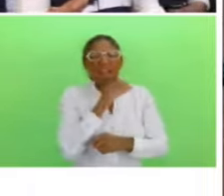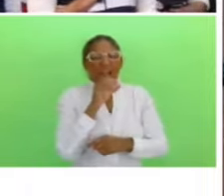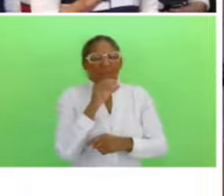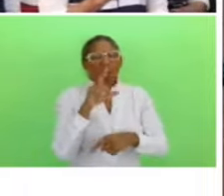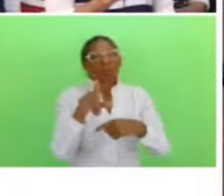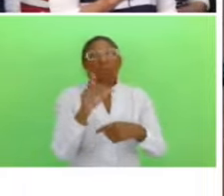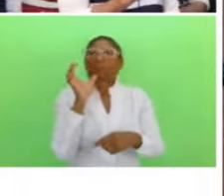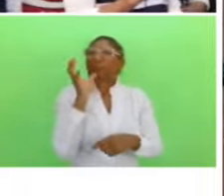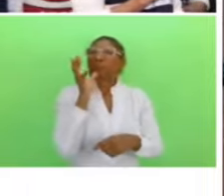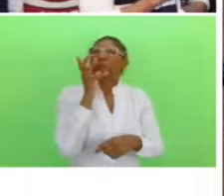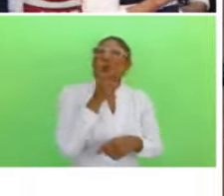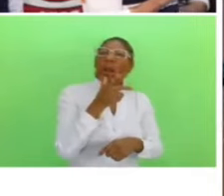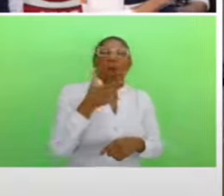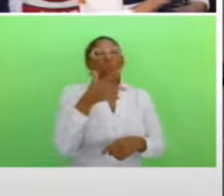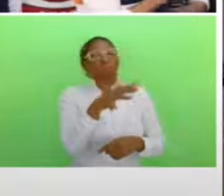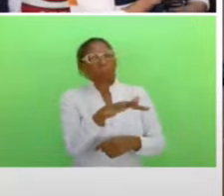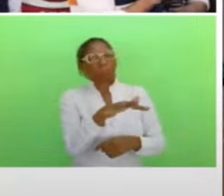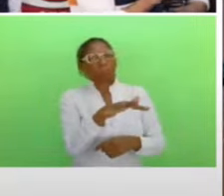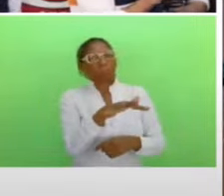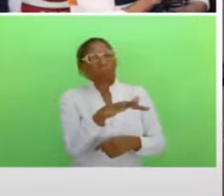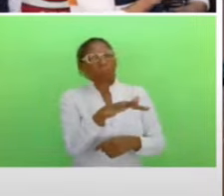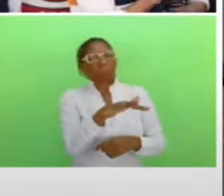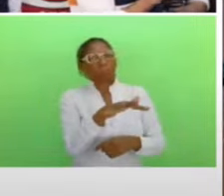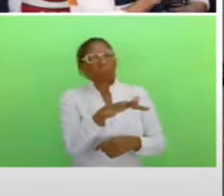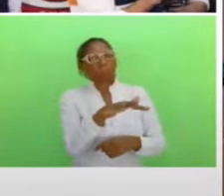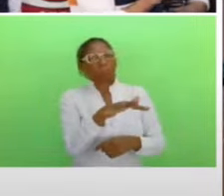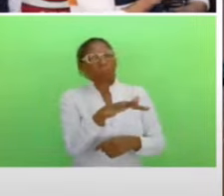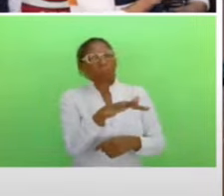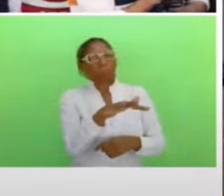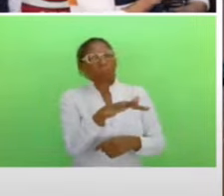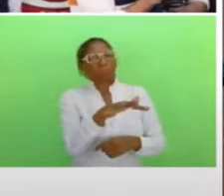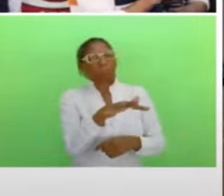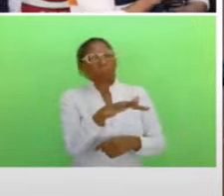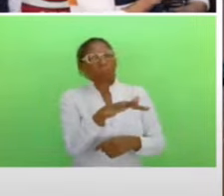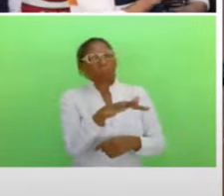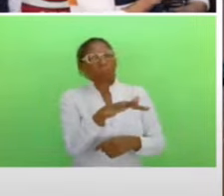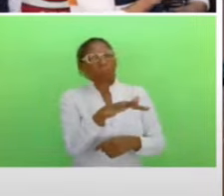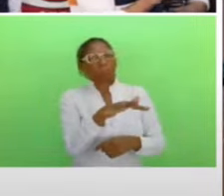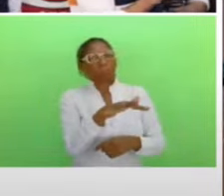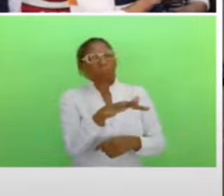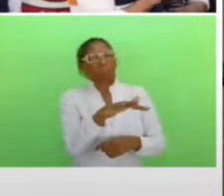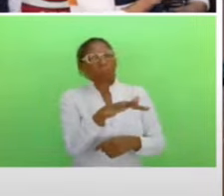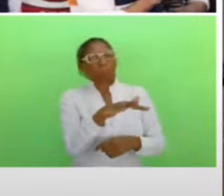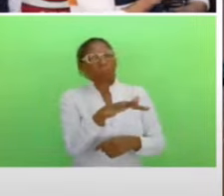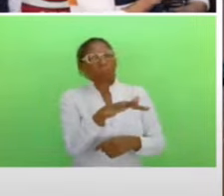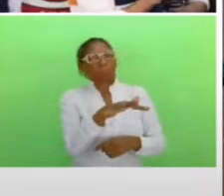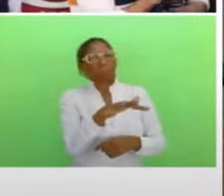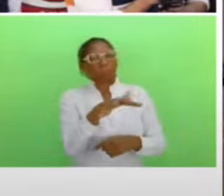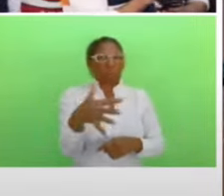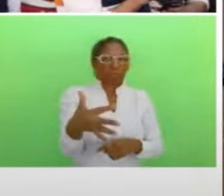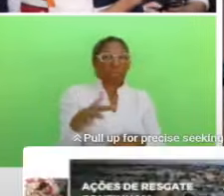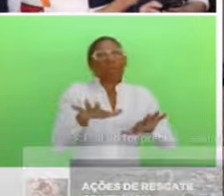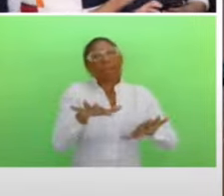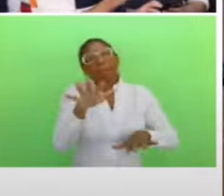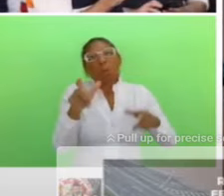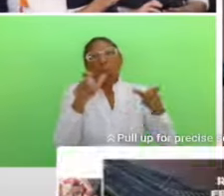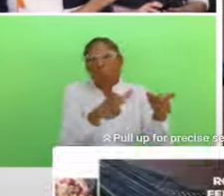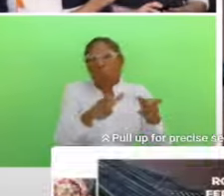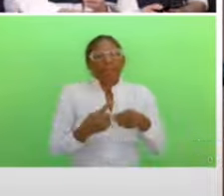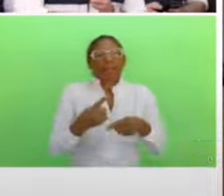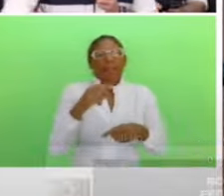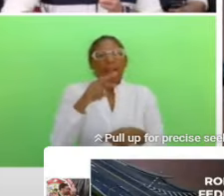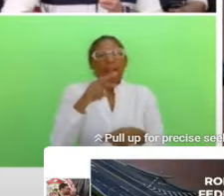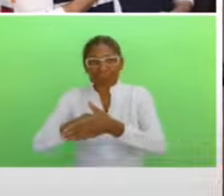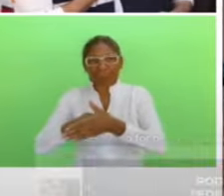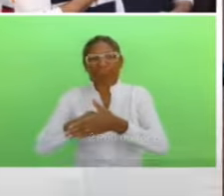importa fez agora a pouco uma coletiva que foi transmitida para quem quisesse ver na internet onde ele dá dados né do que tá sendo